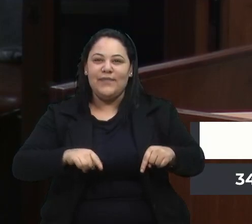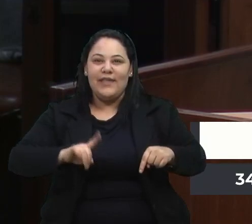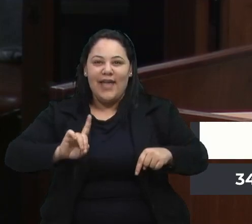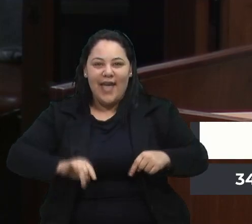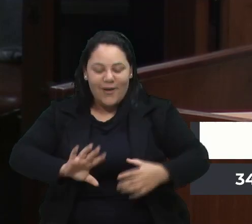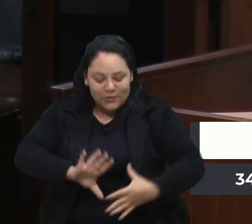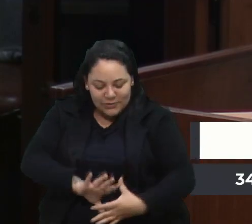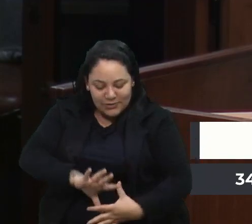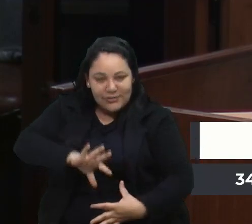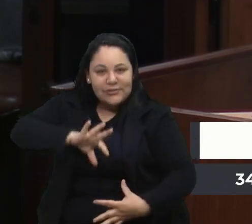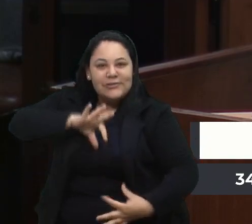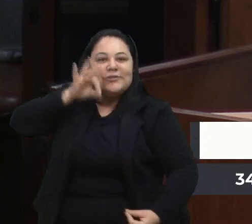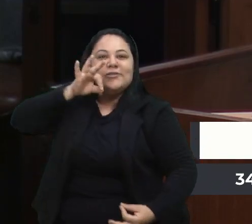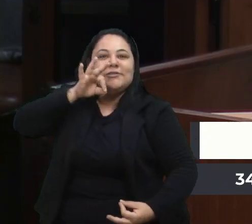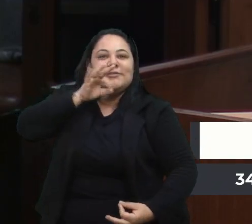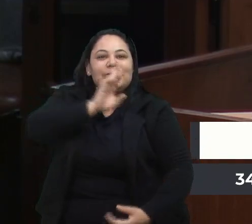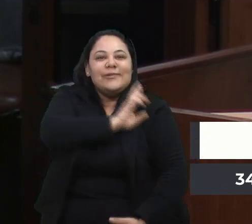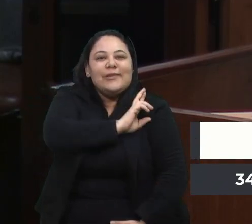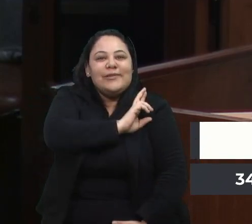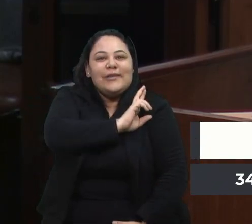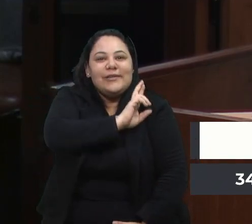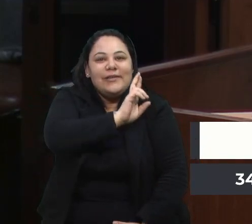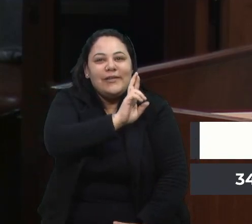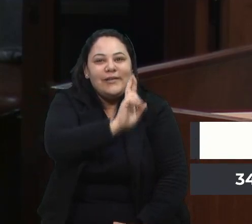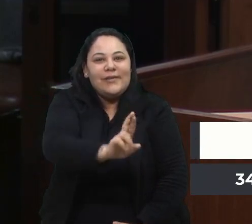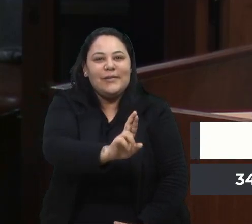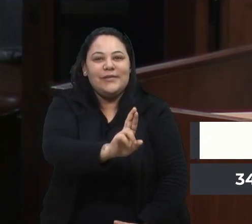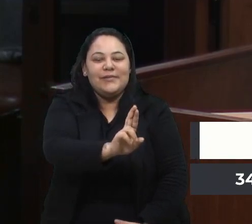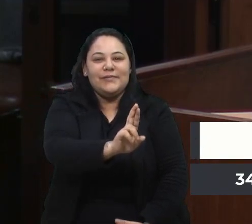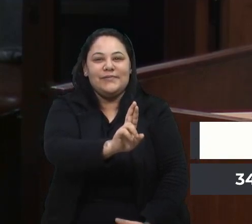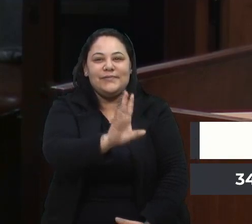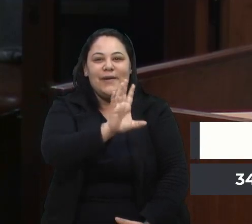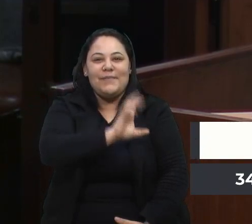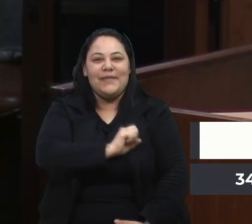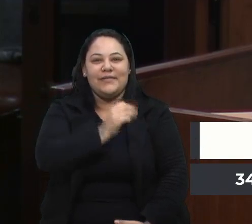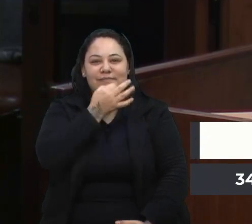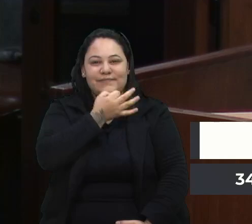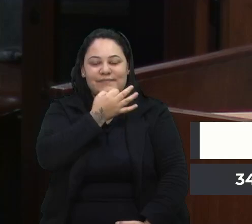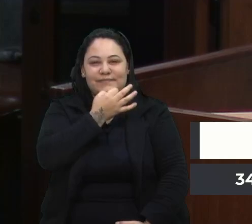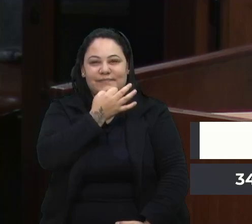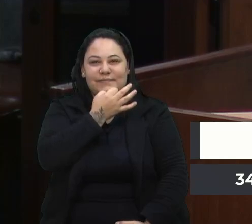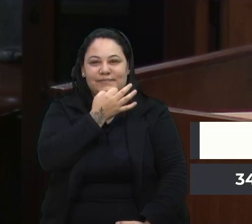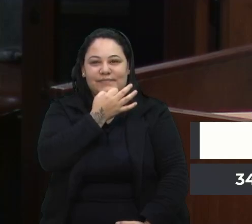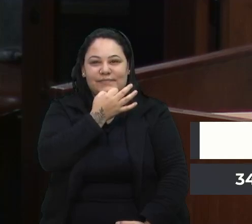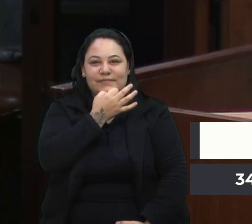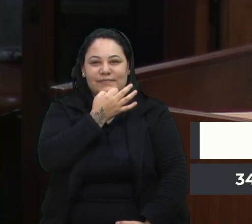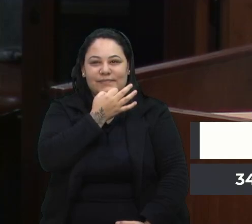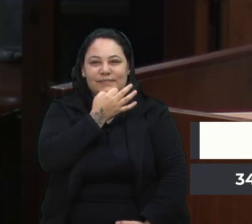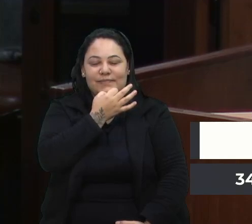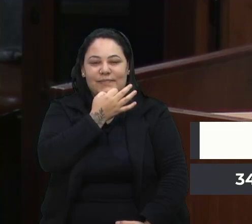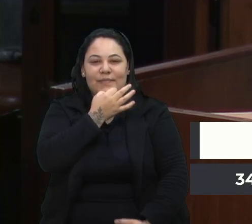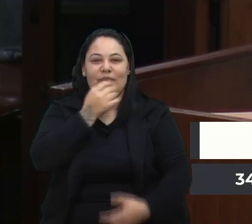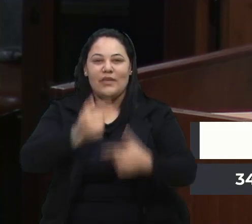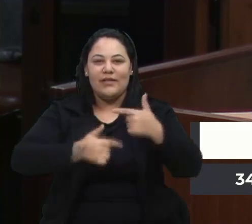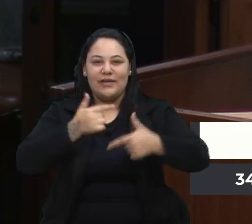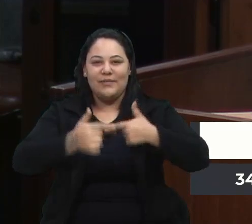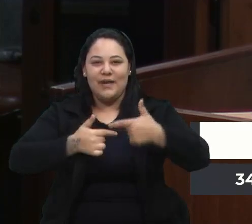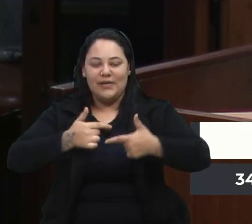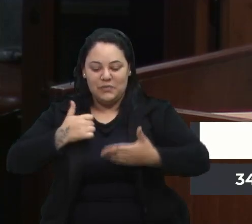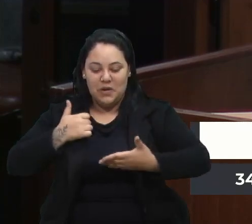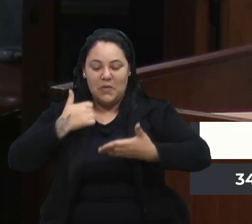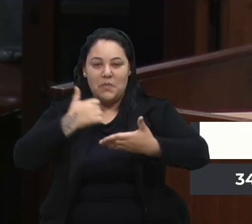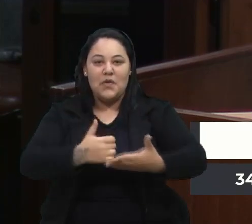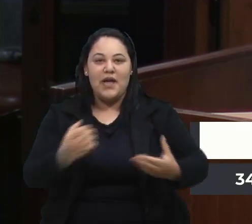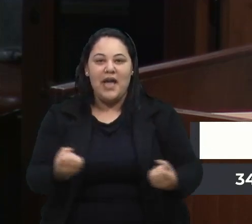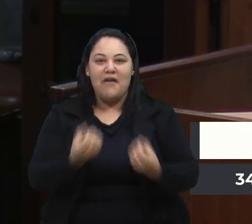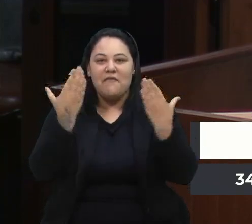da representatividade da nossa amada Caxias do Sul. O trabalho em favor da Festa Nacional